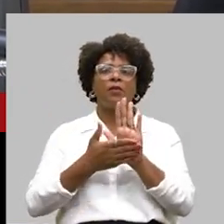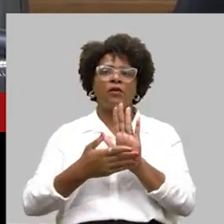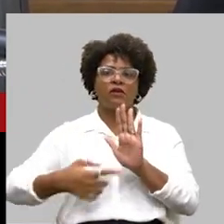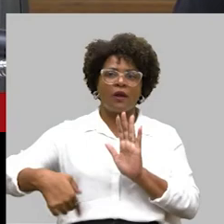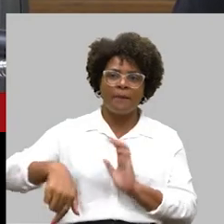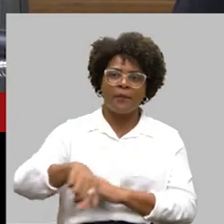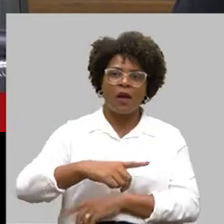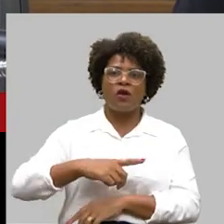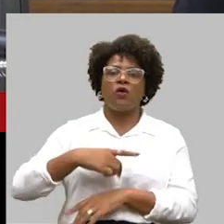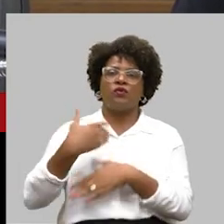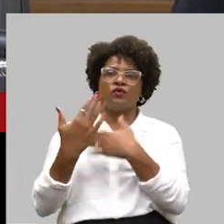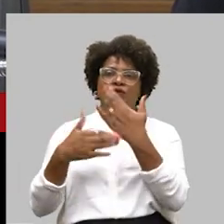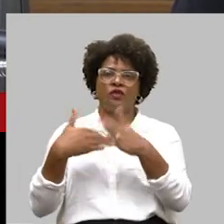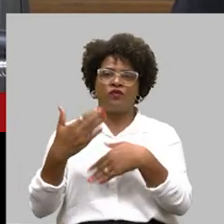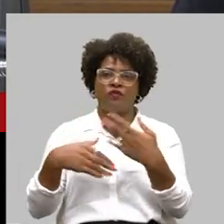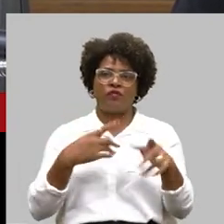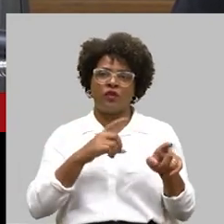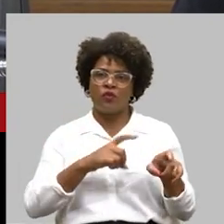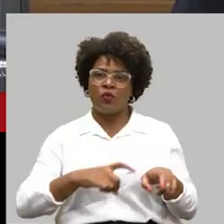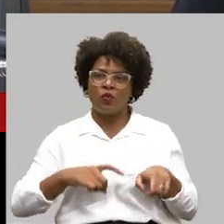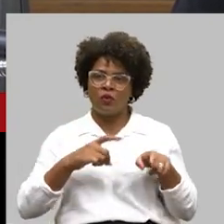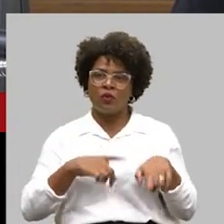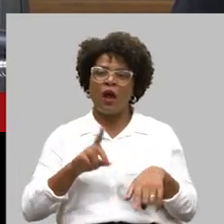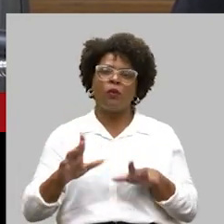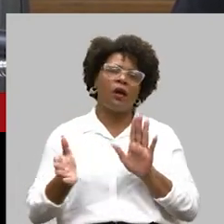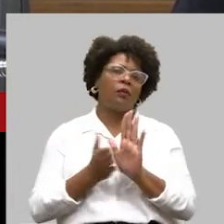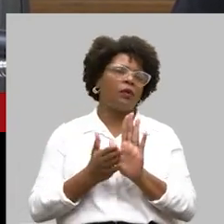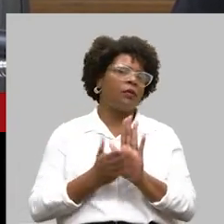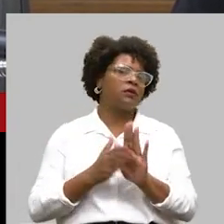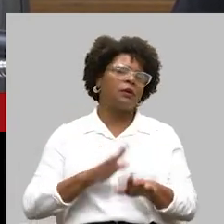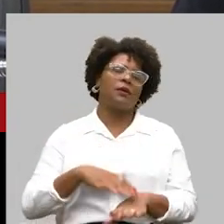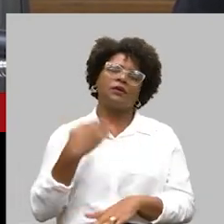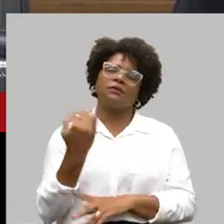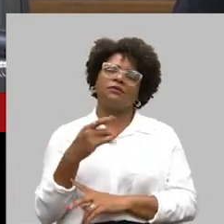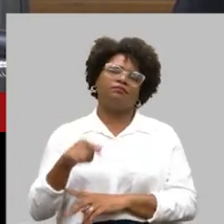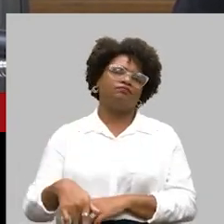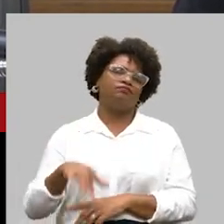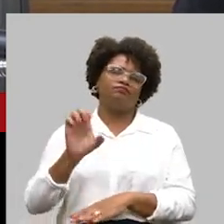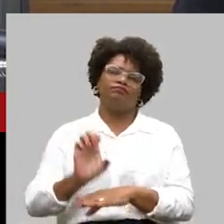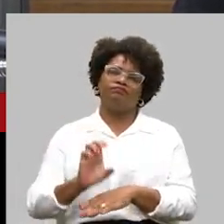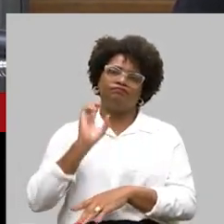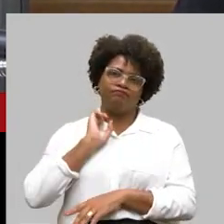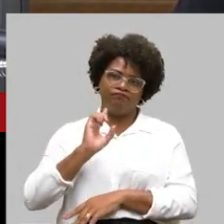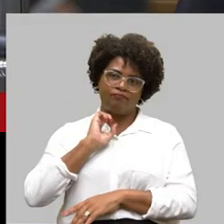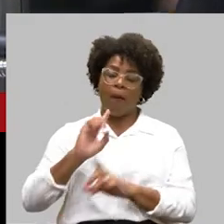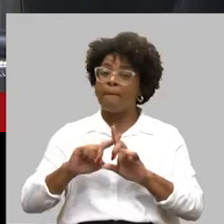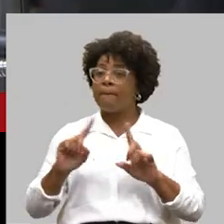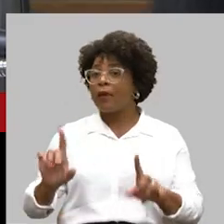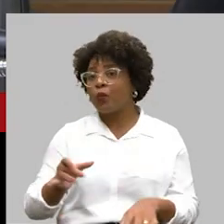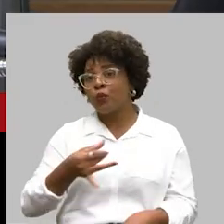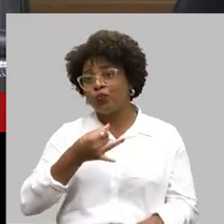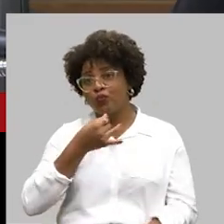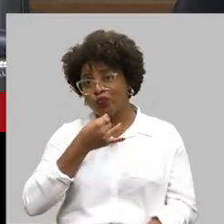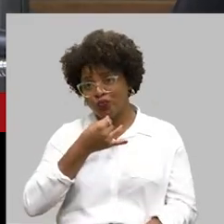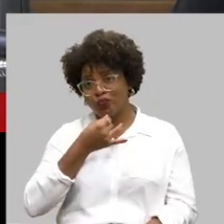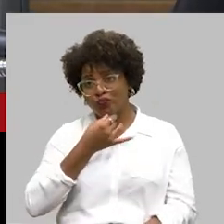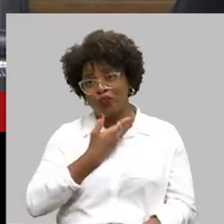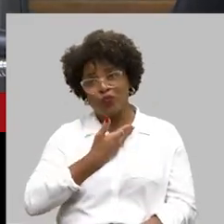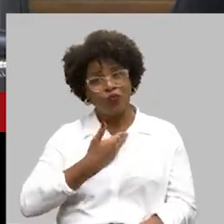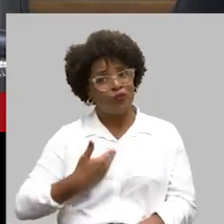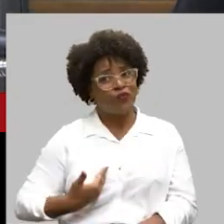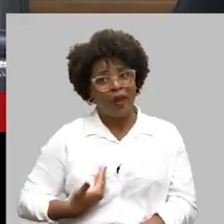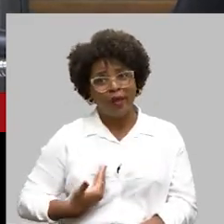Rural é a mais importante proposta que nós temos para esse estado de Minas Gerais mas infelizmente nós temos um governo que não